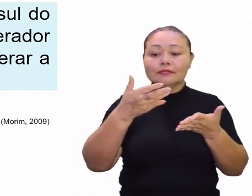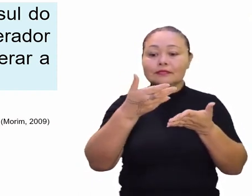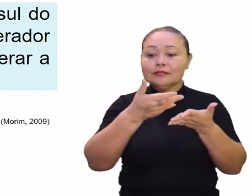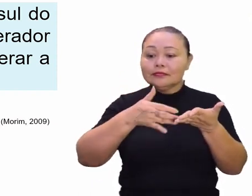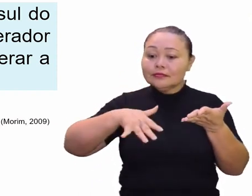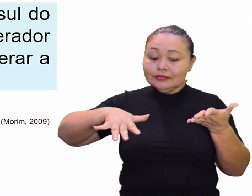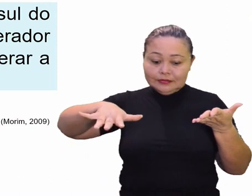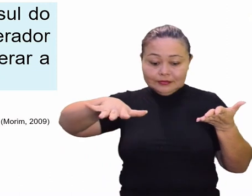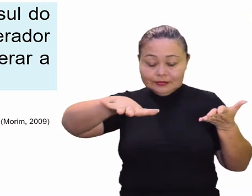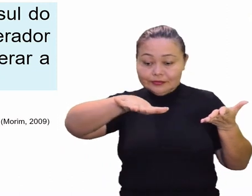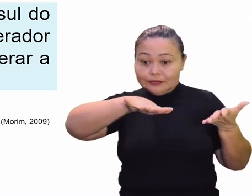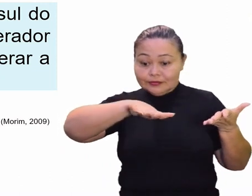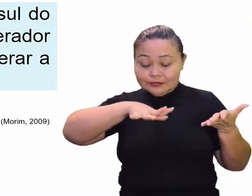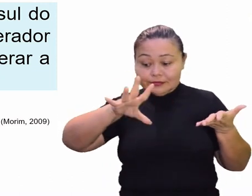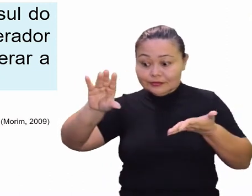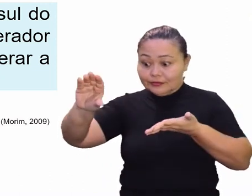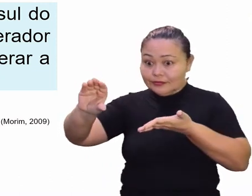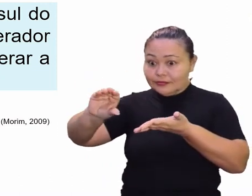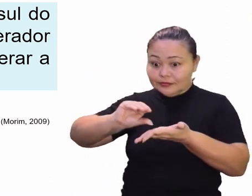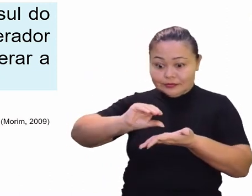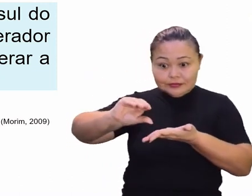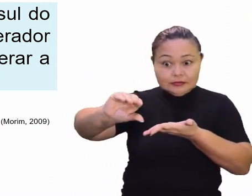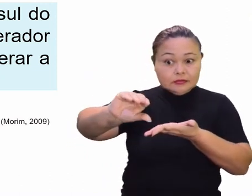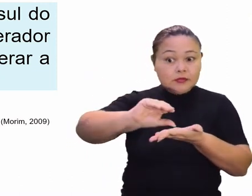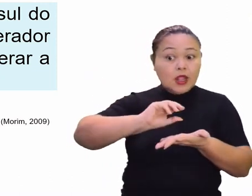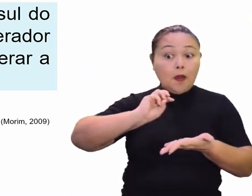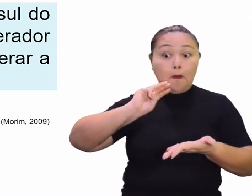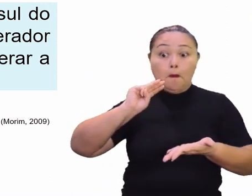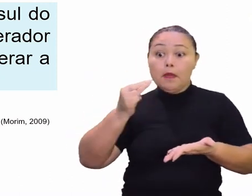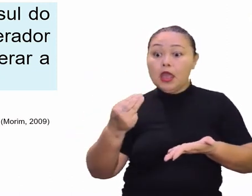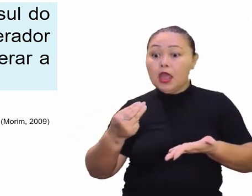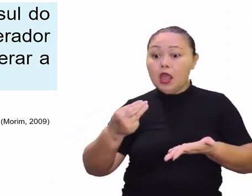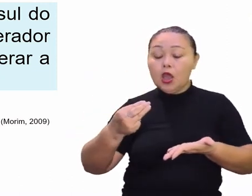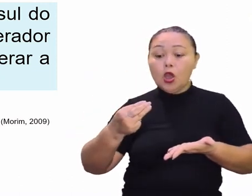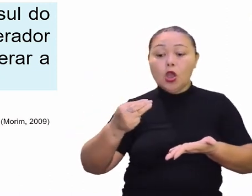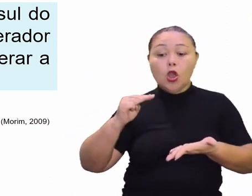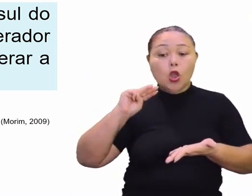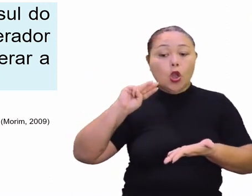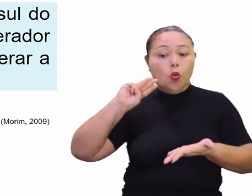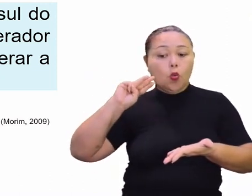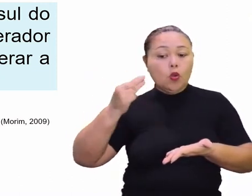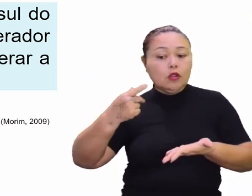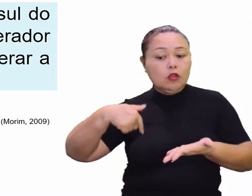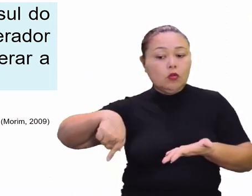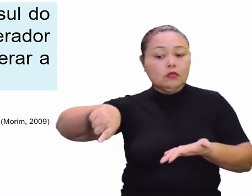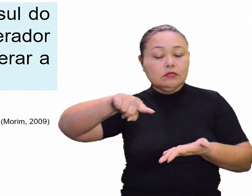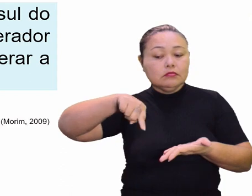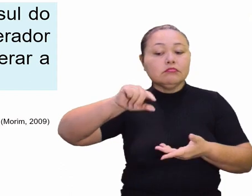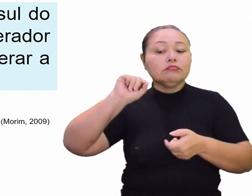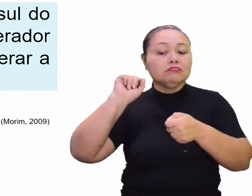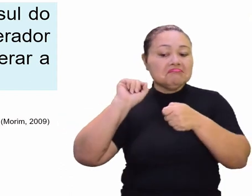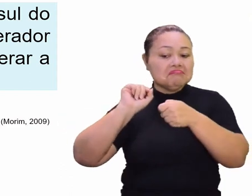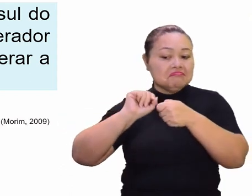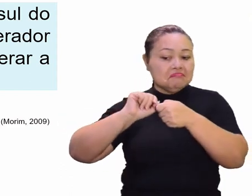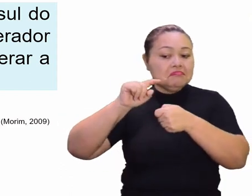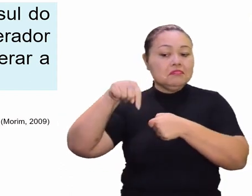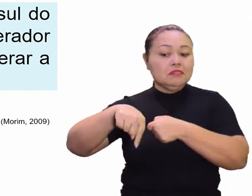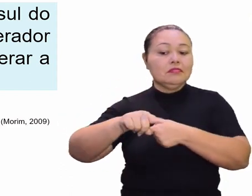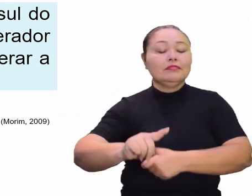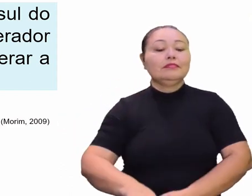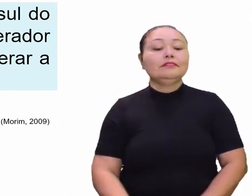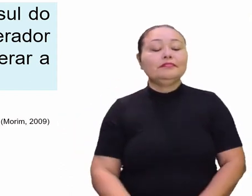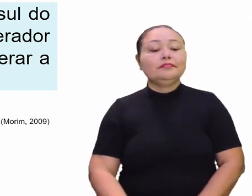palco de investimento milionário para que ela seja feita. Não é isso?